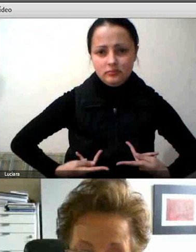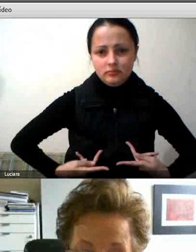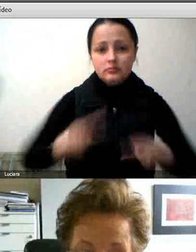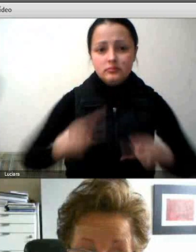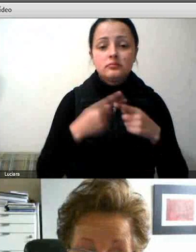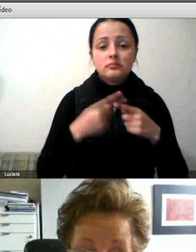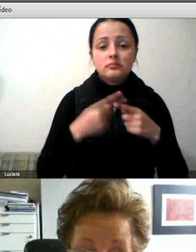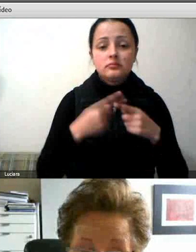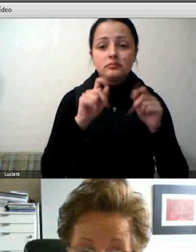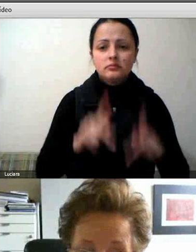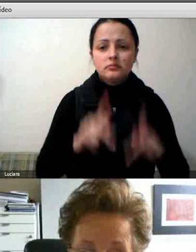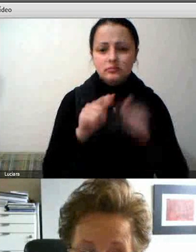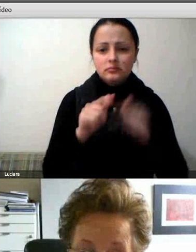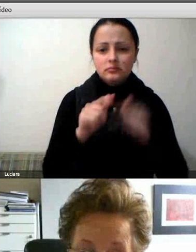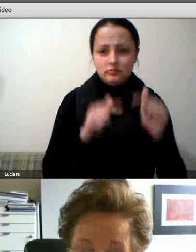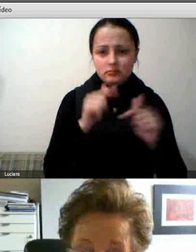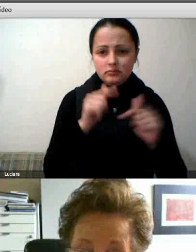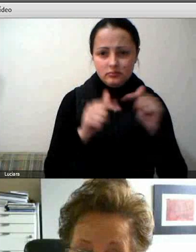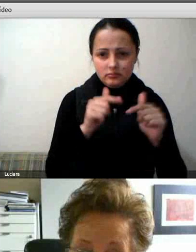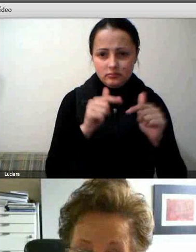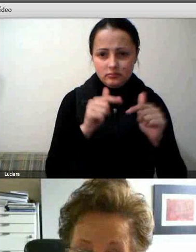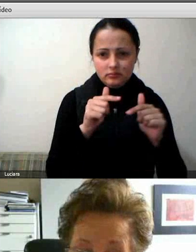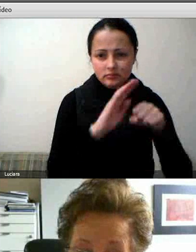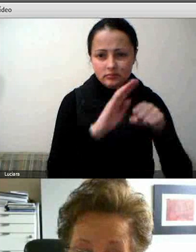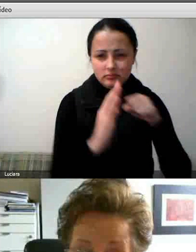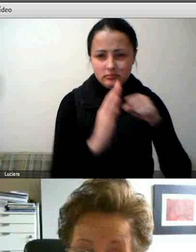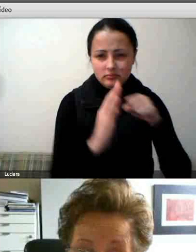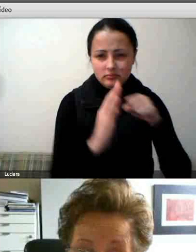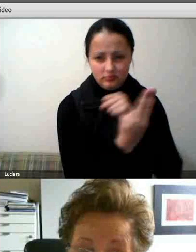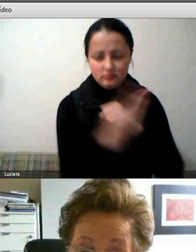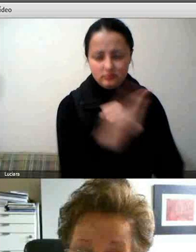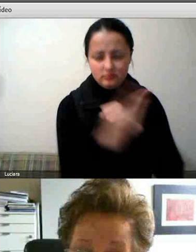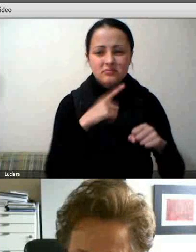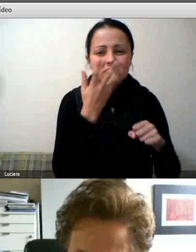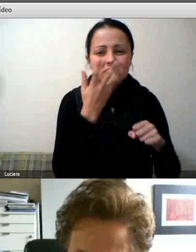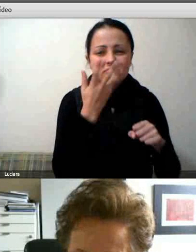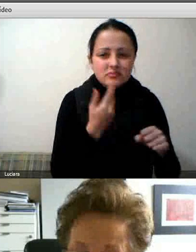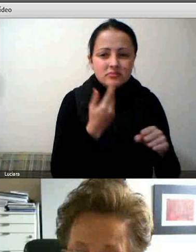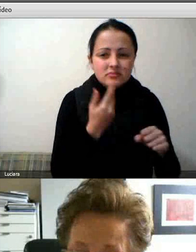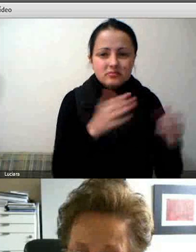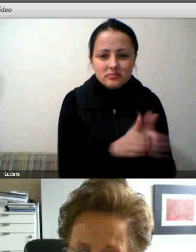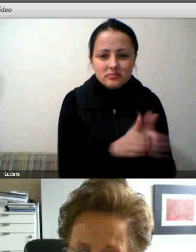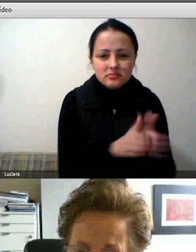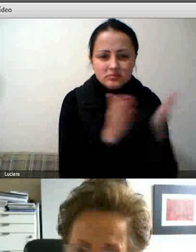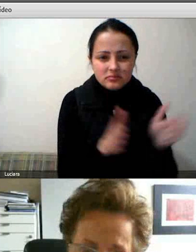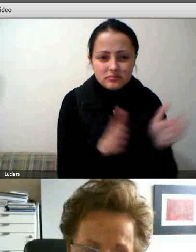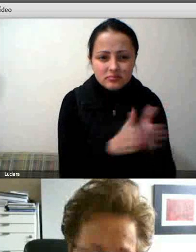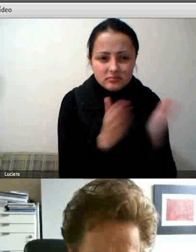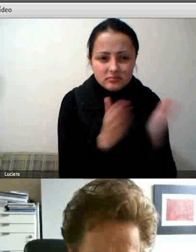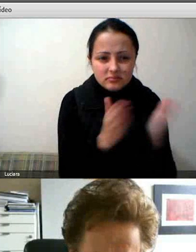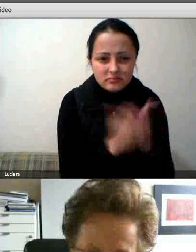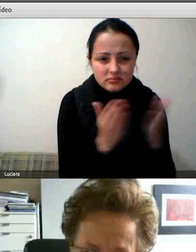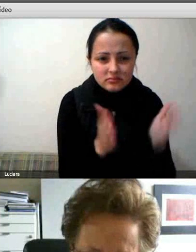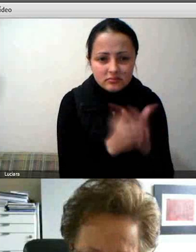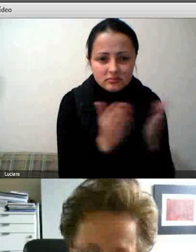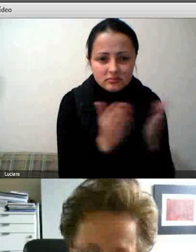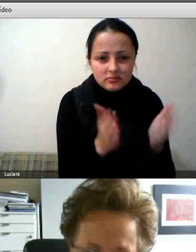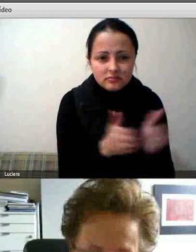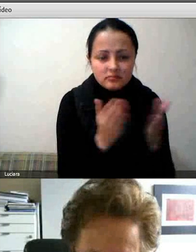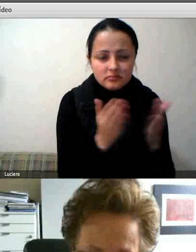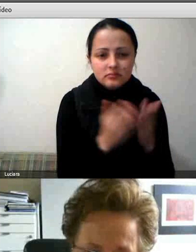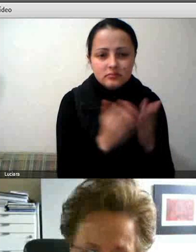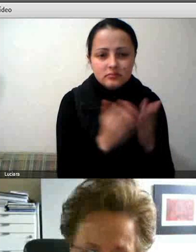Tá? Então nós temos que estudar o desenvolvimento humano. Porque quem trabalha diretamente